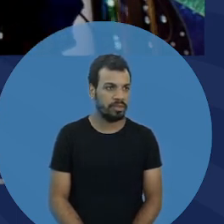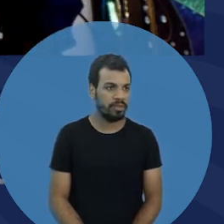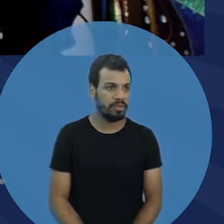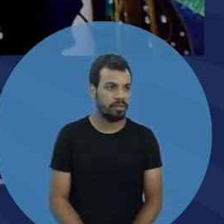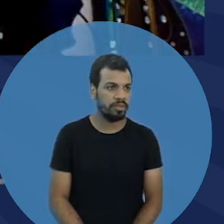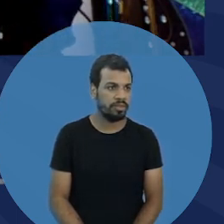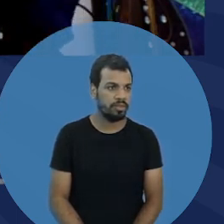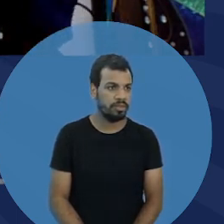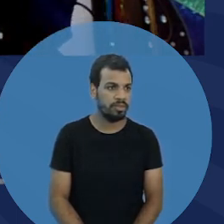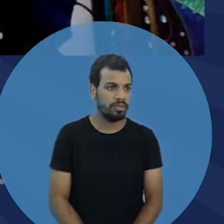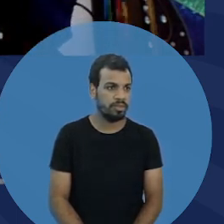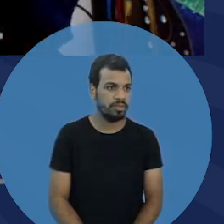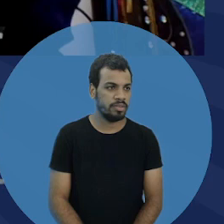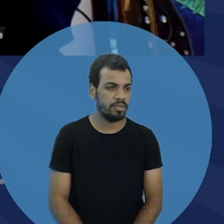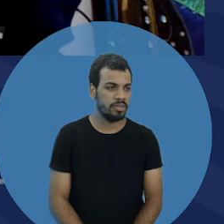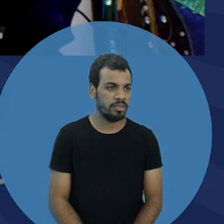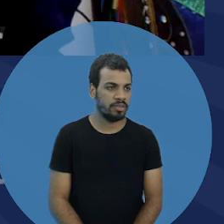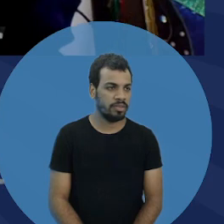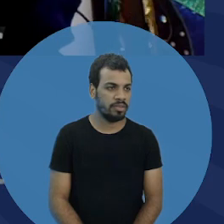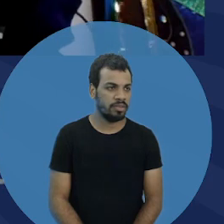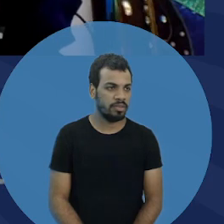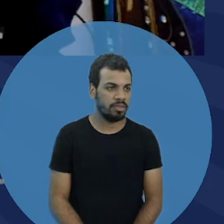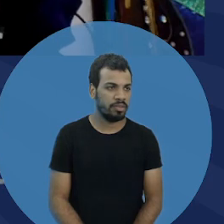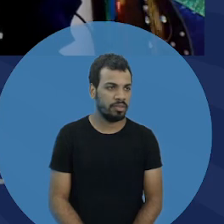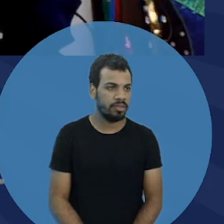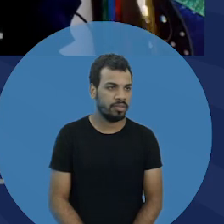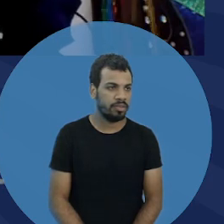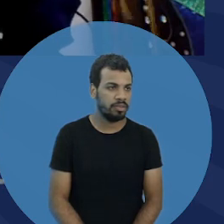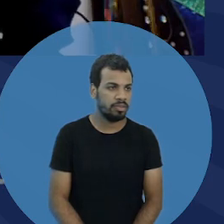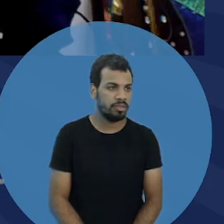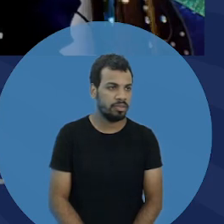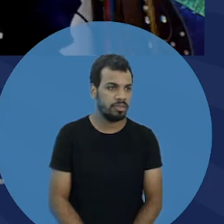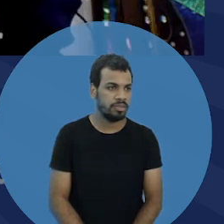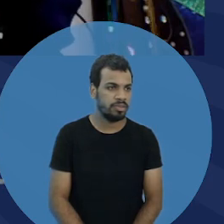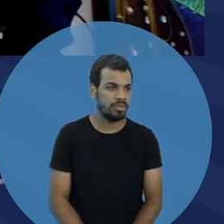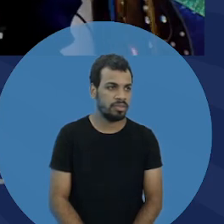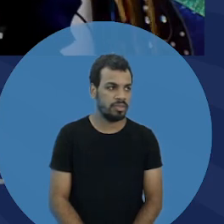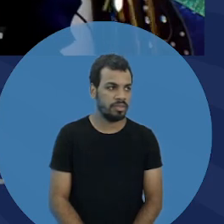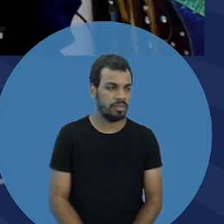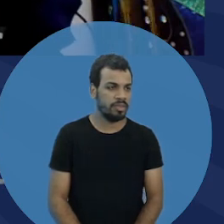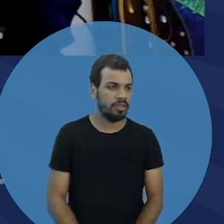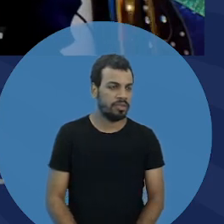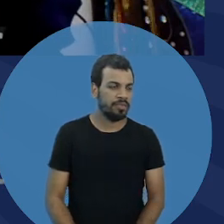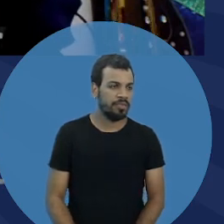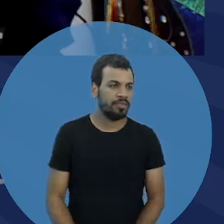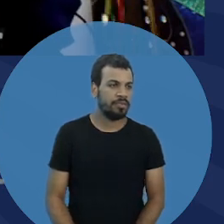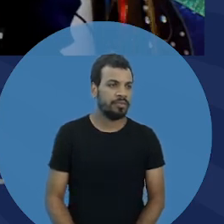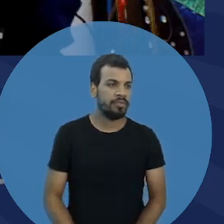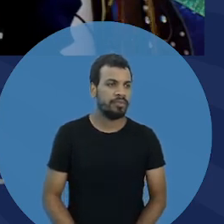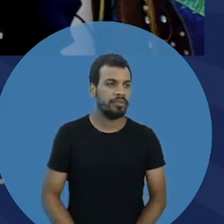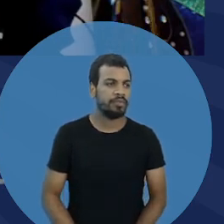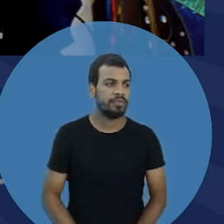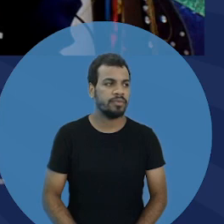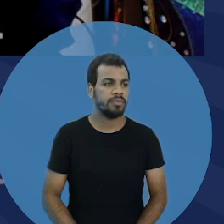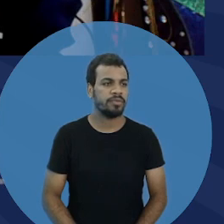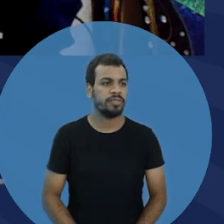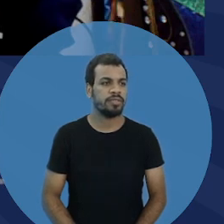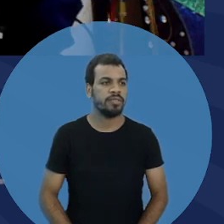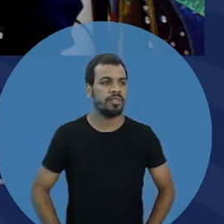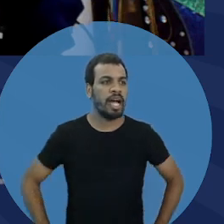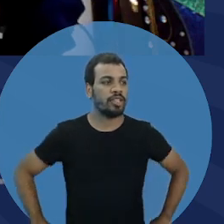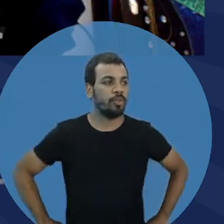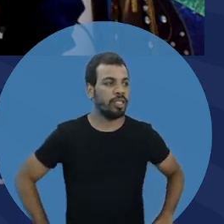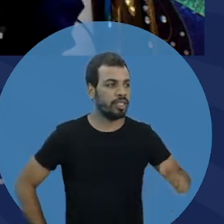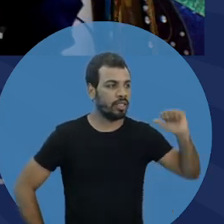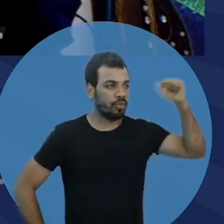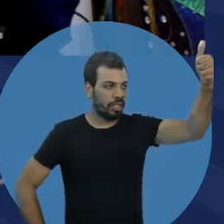falou com Mari para gravar depois, porque ela disse que ia chegar cansada, não sei o quê, e tinha um evento na escola. Então,